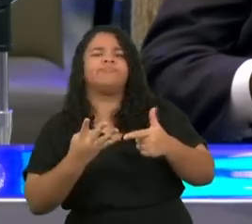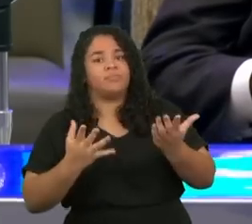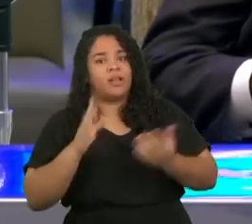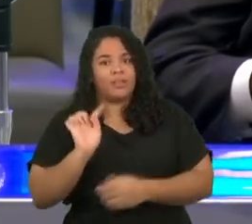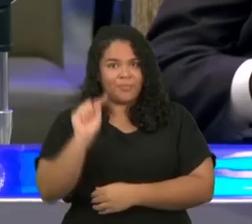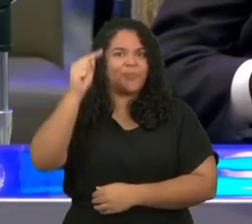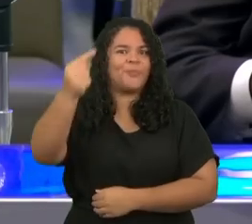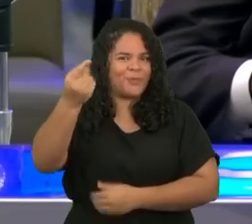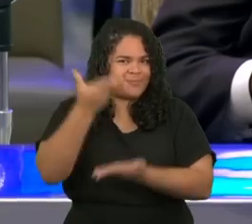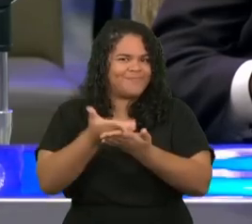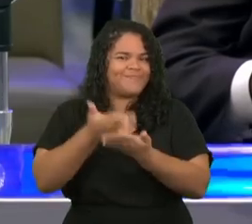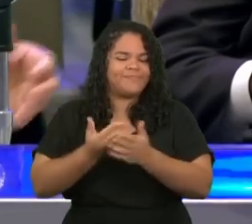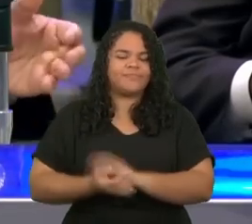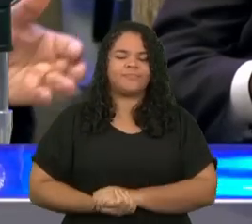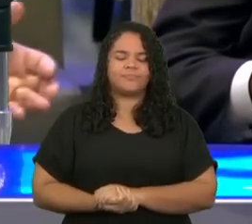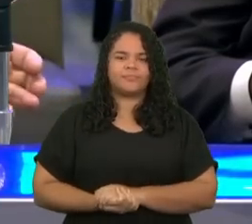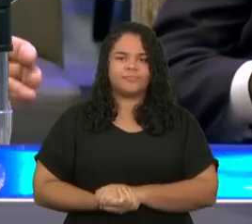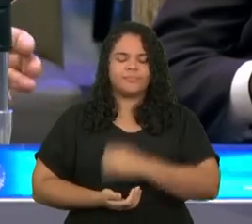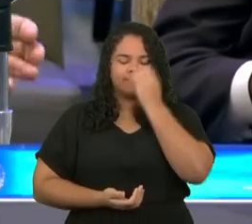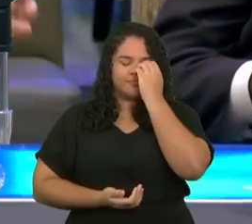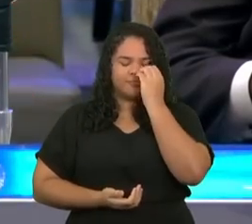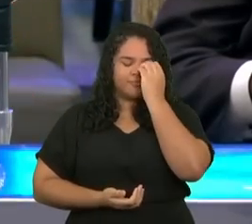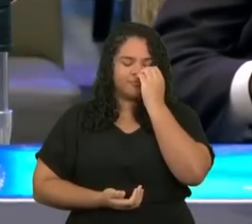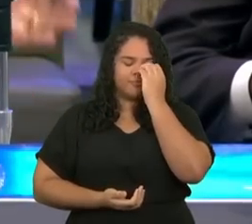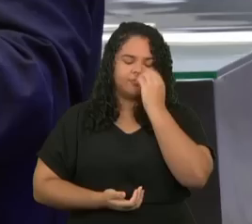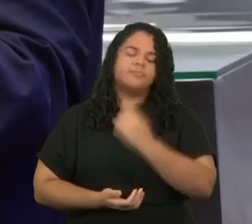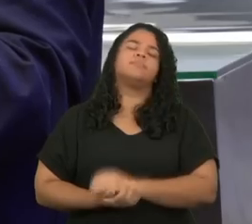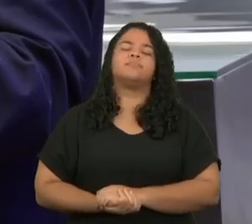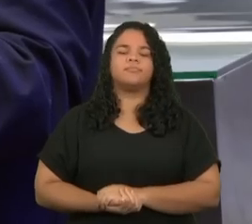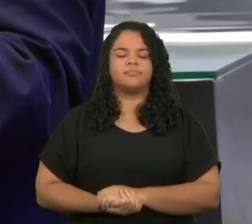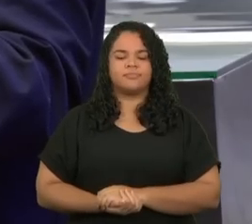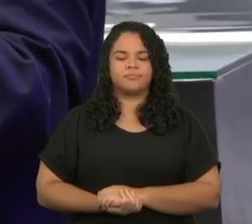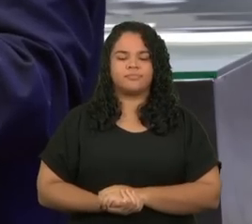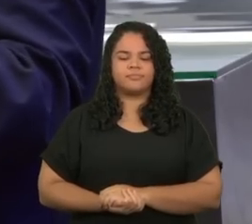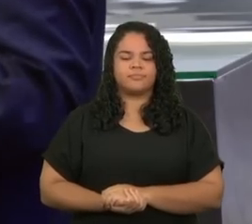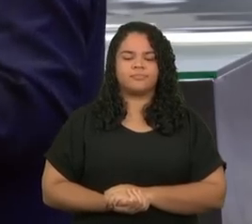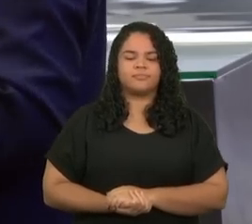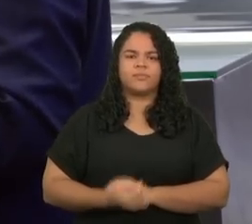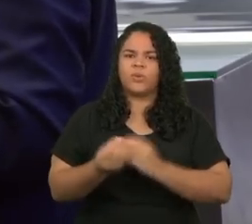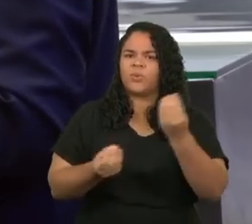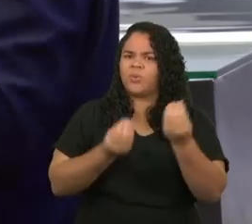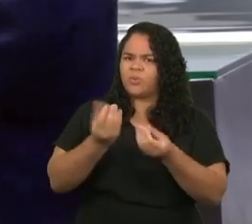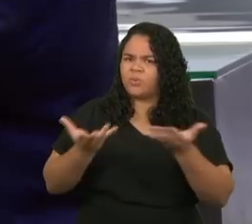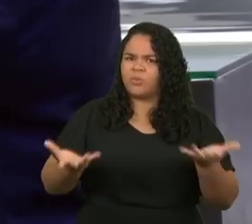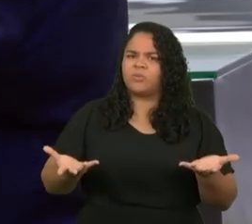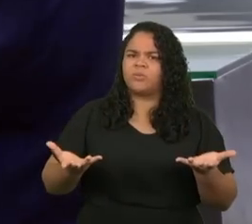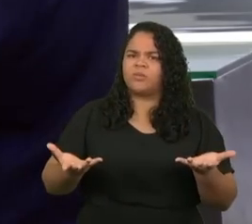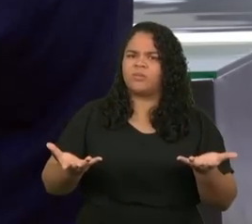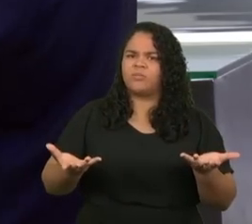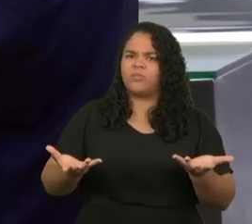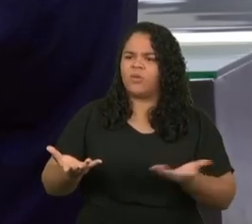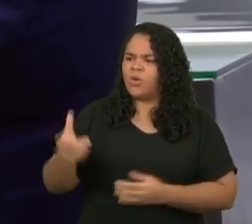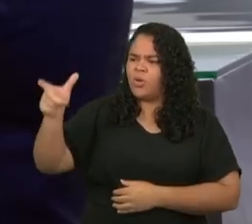mais à frente ainda bem porque como é que o pai um filho que é meu irmão